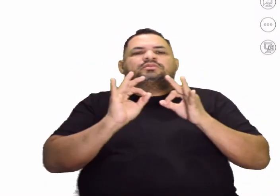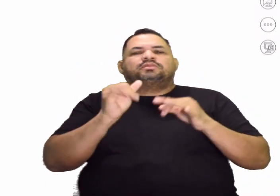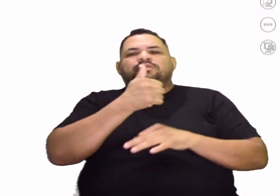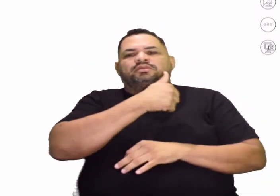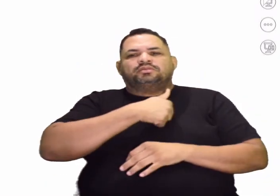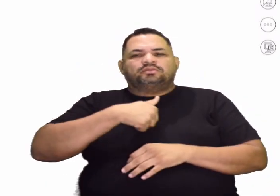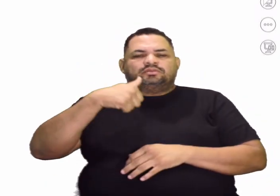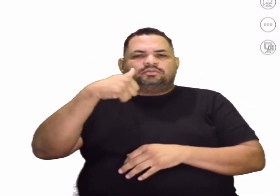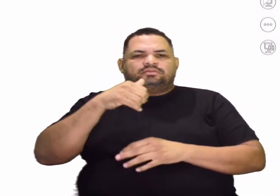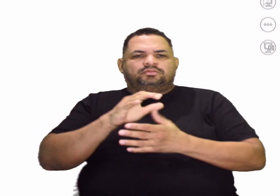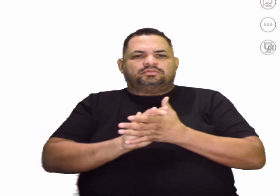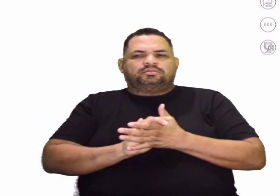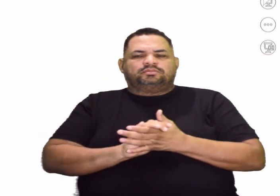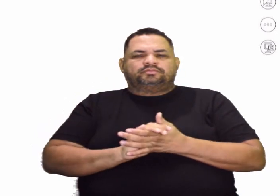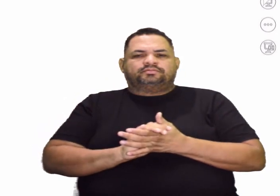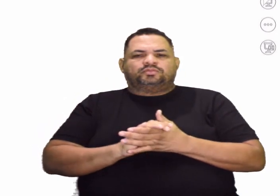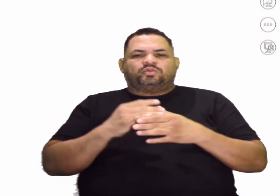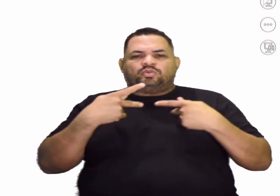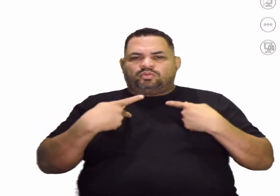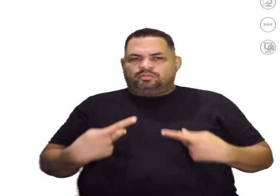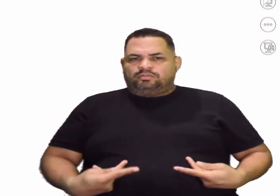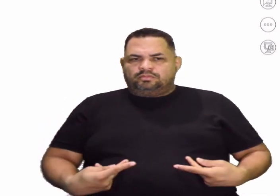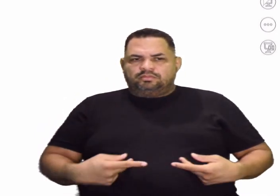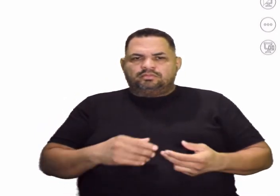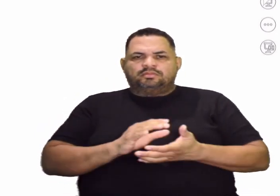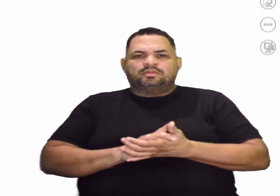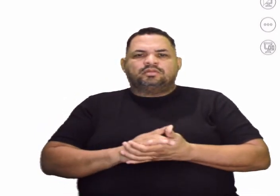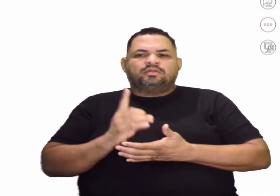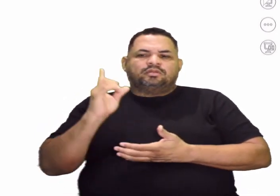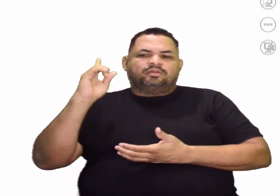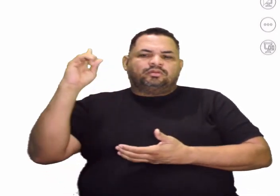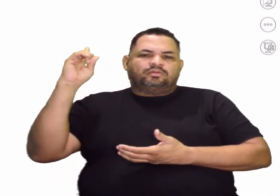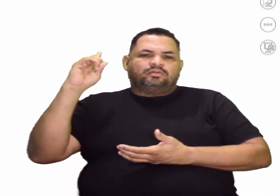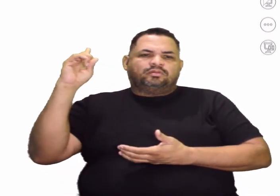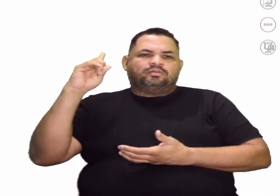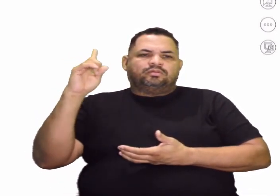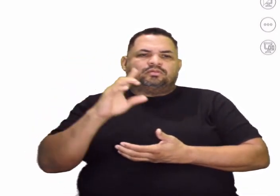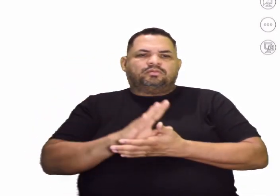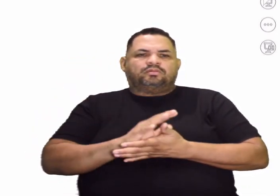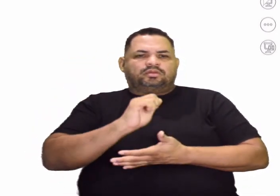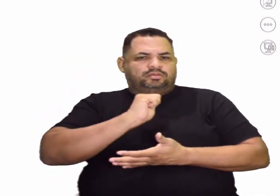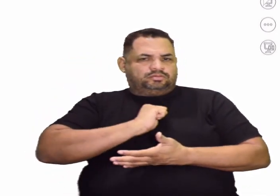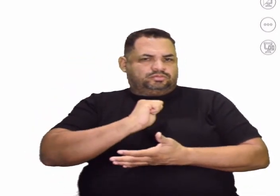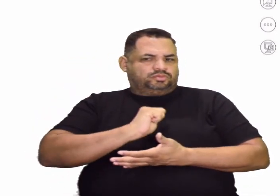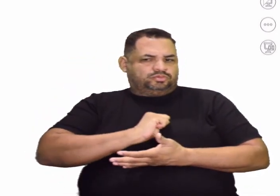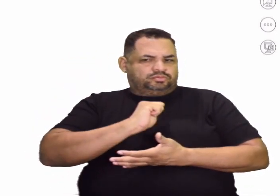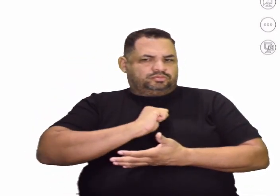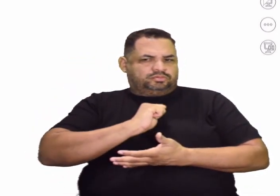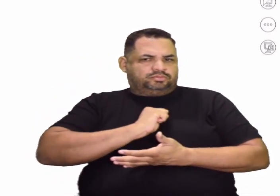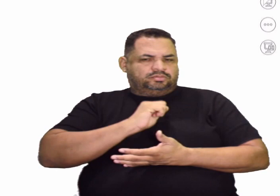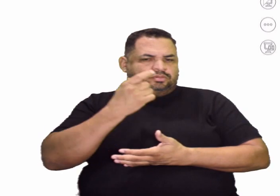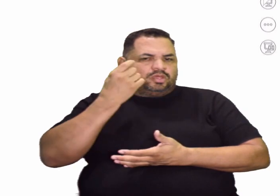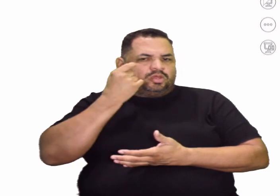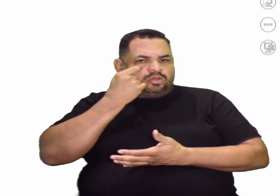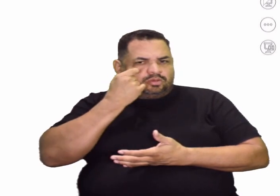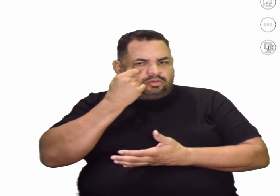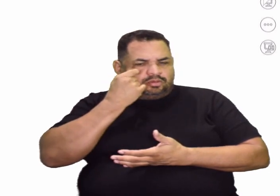Agora vamos ver o antropocentrismo, olha só, e o humanismo. Já ouviram falar dessa